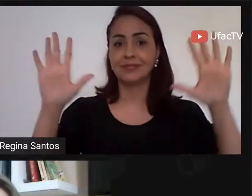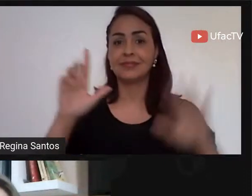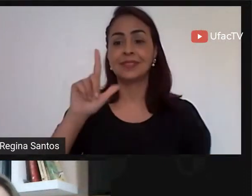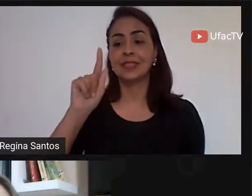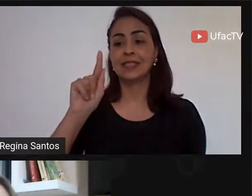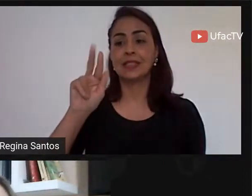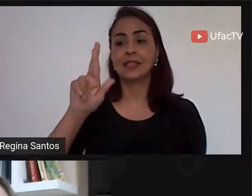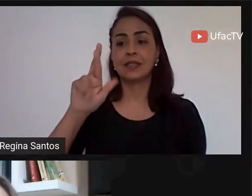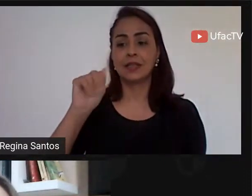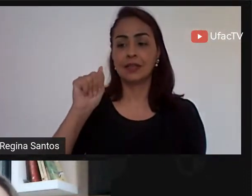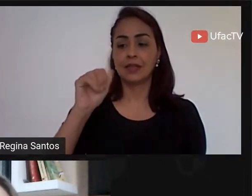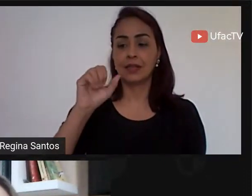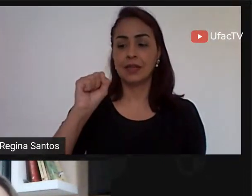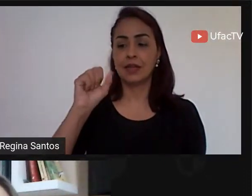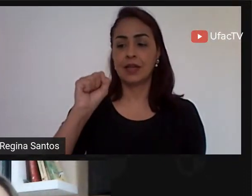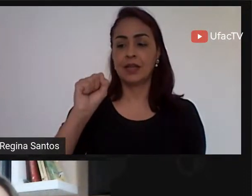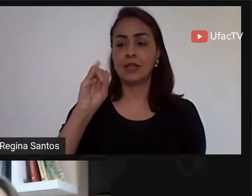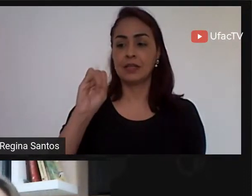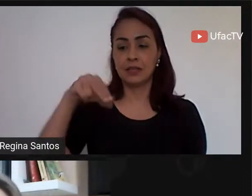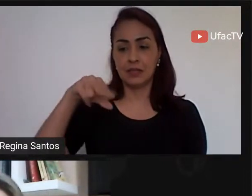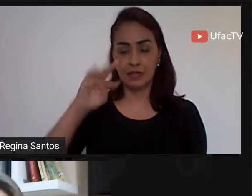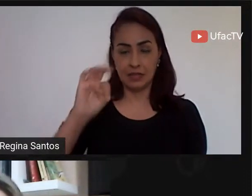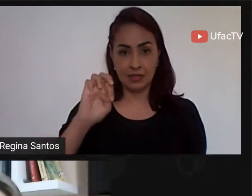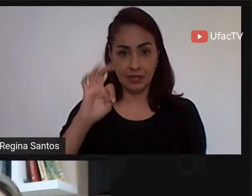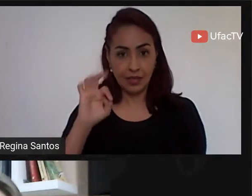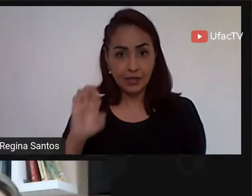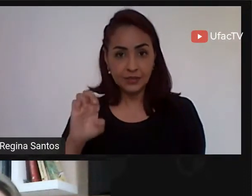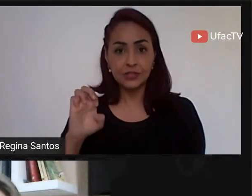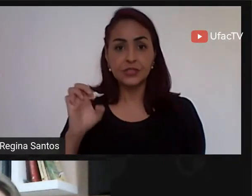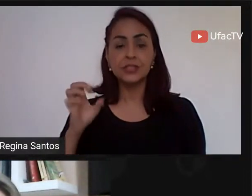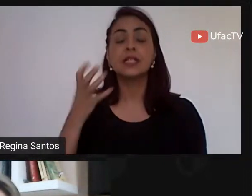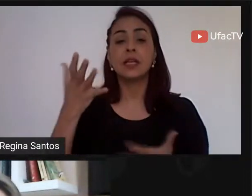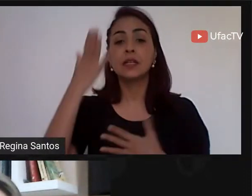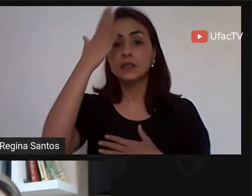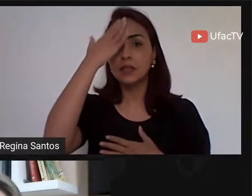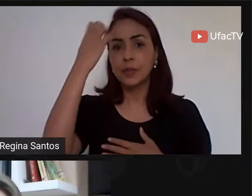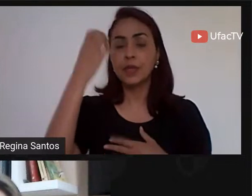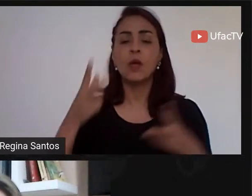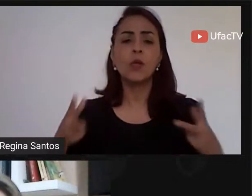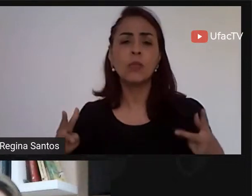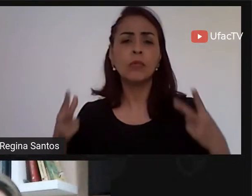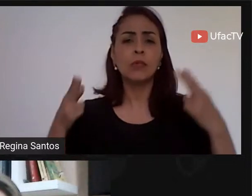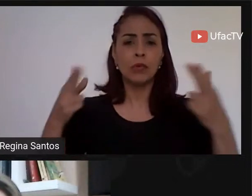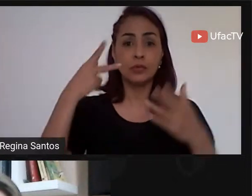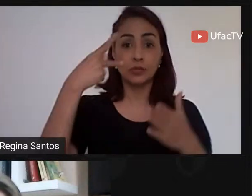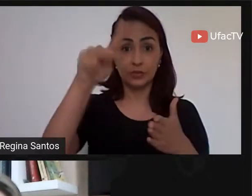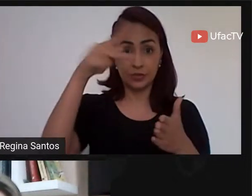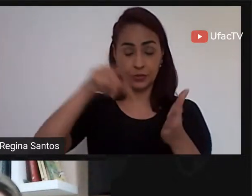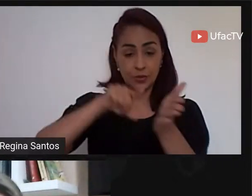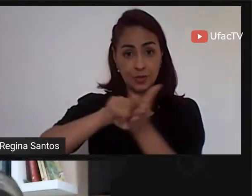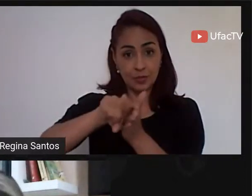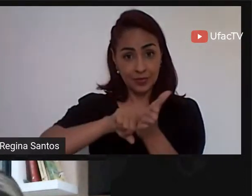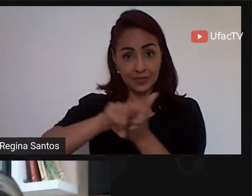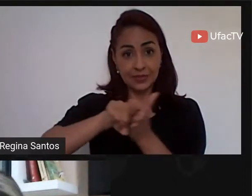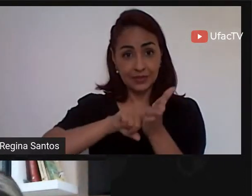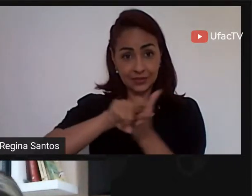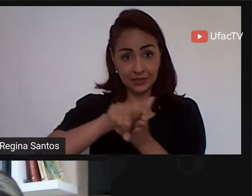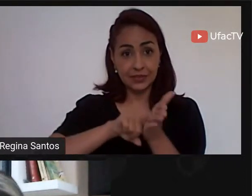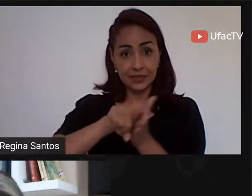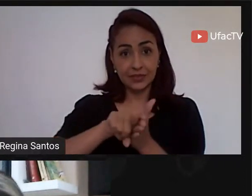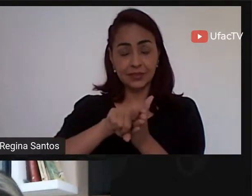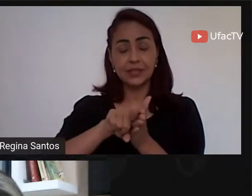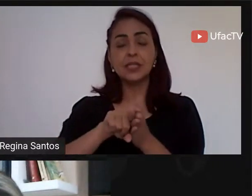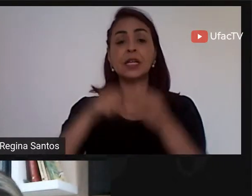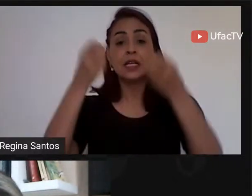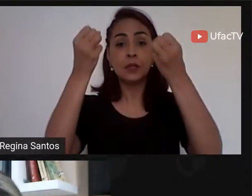esse recorte apresentado da sua pesquisa revela que a memória individual é realmente coletiva